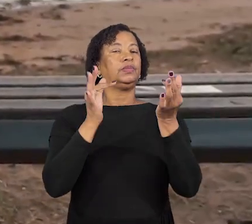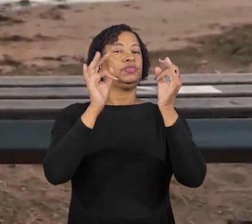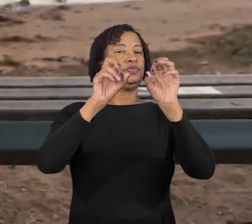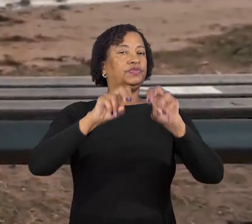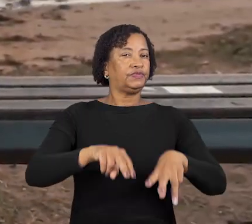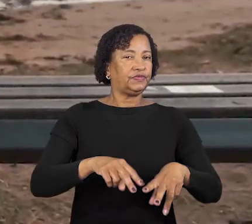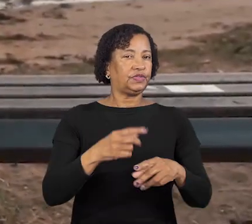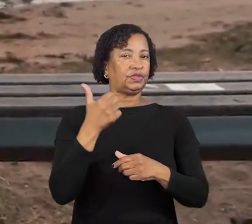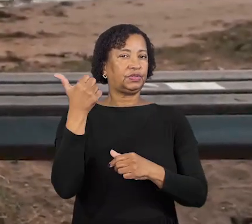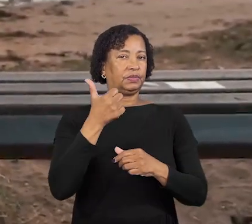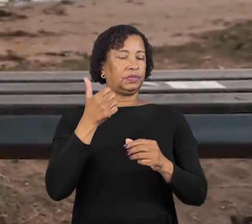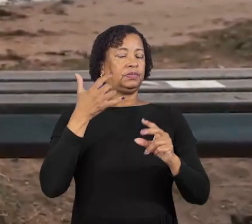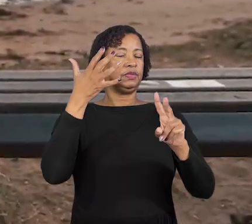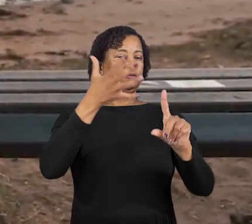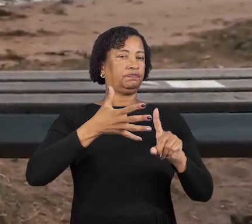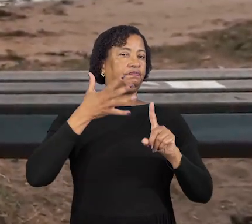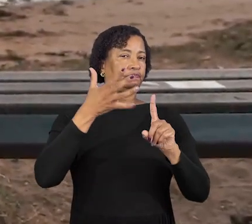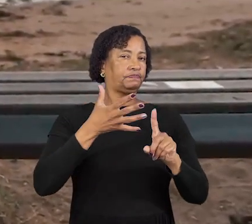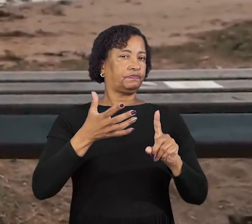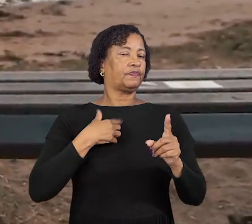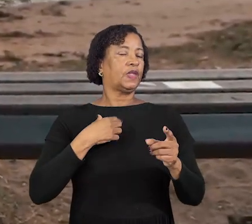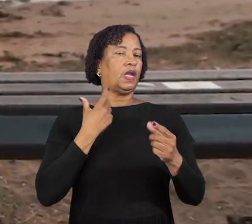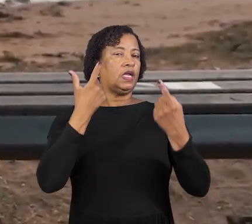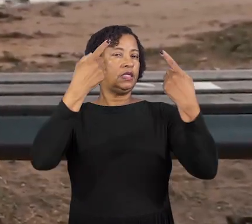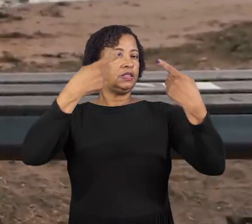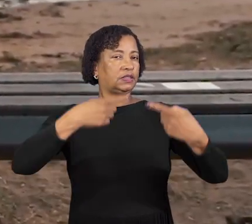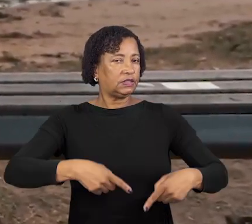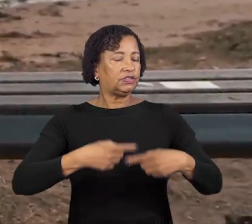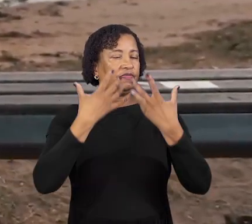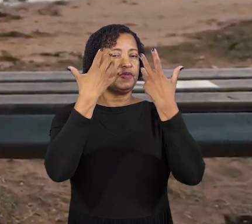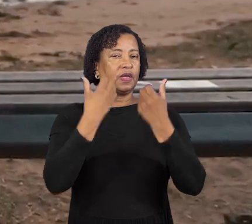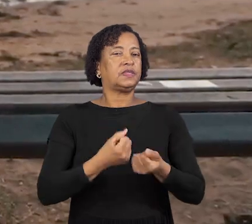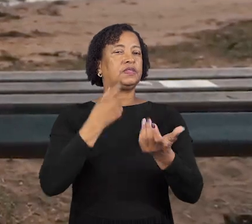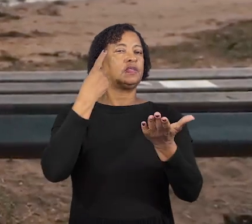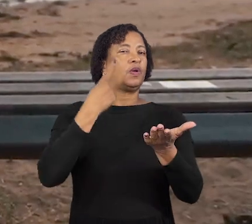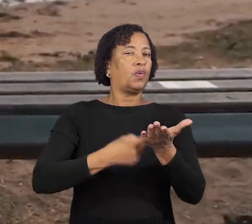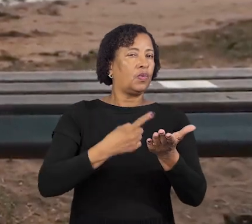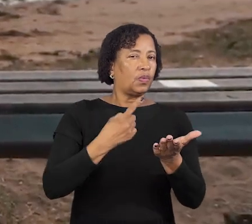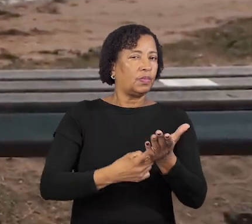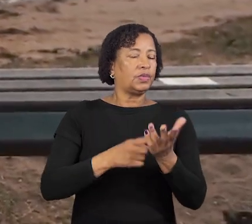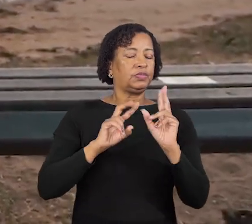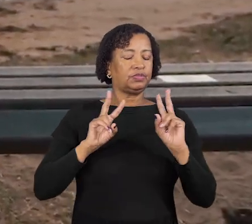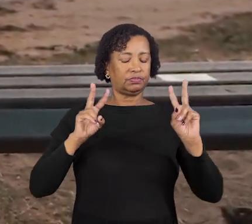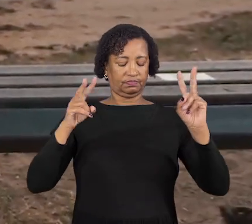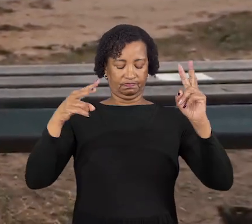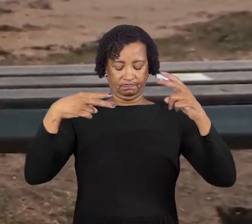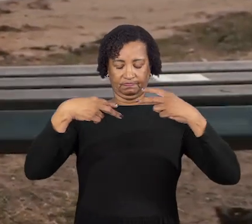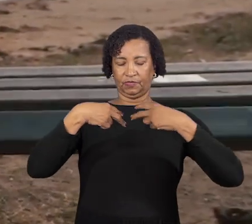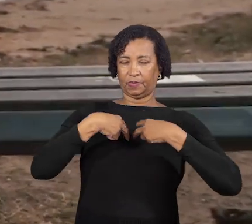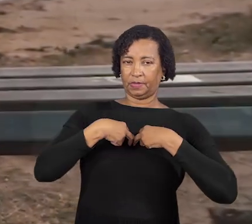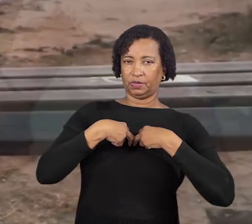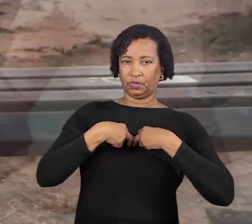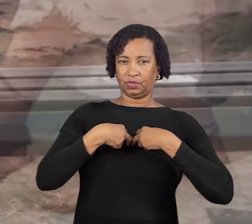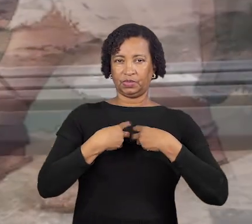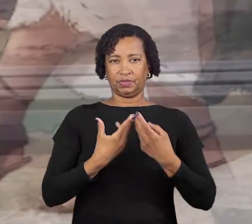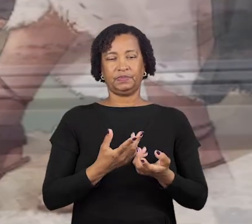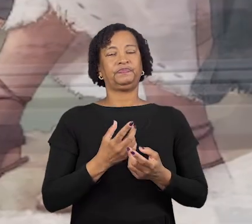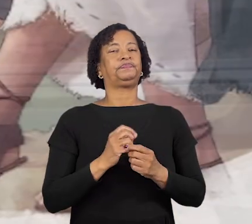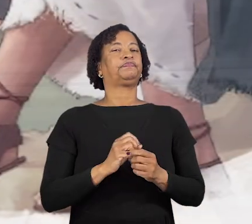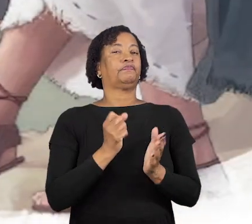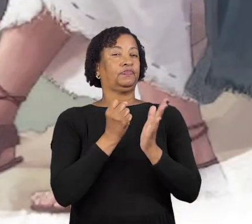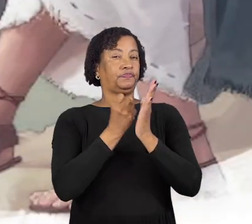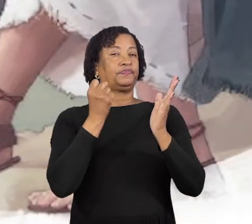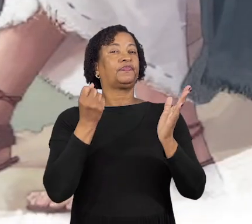o primeiro retiro, ele nos desafia a assumirmos o compromisso de olharmos para dentro de nós mesmos.